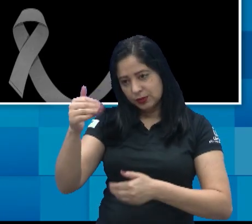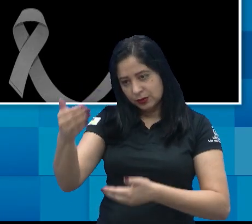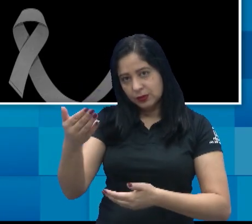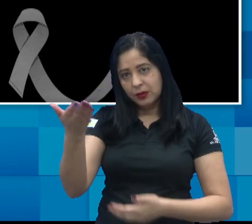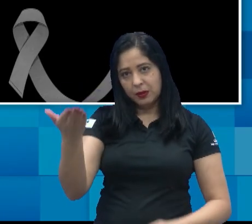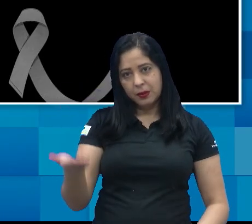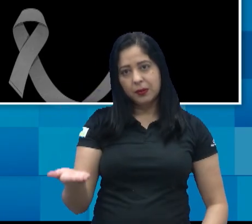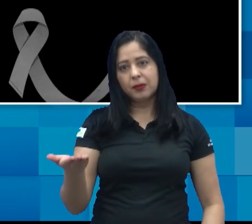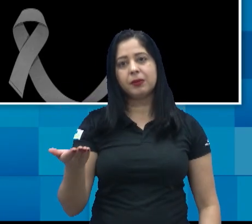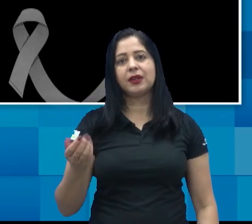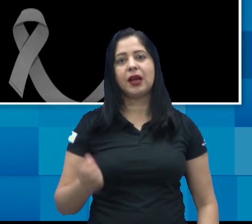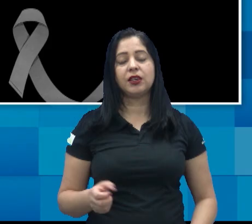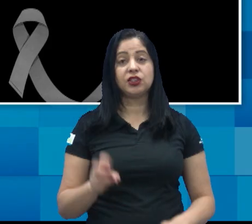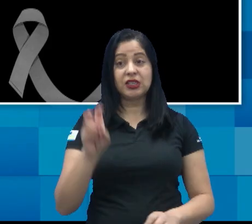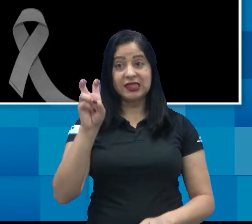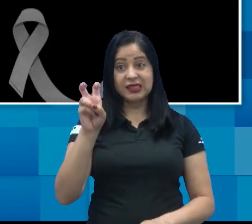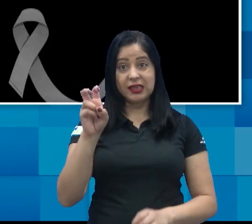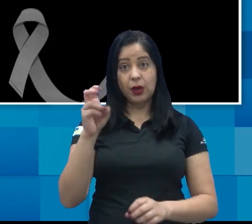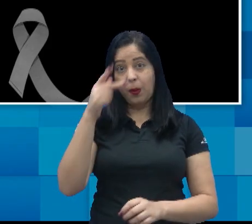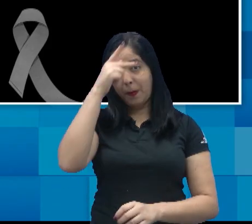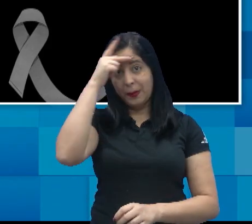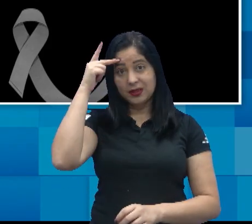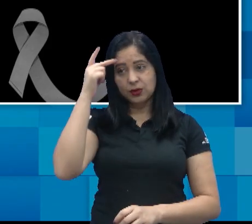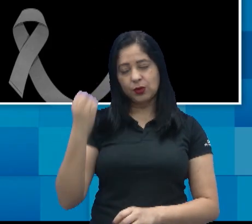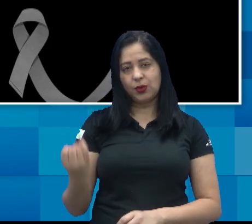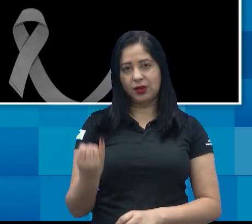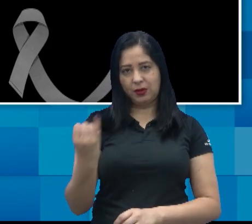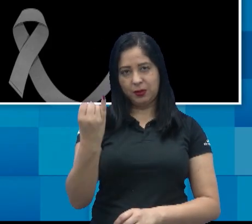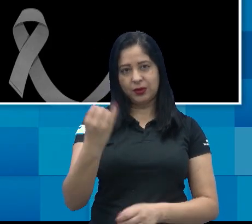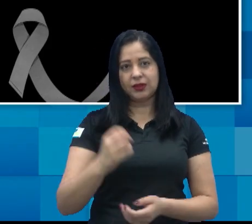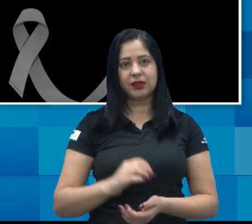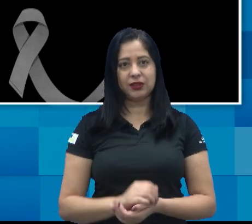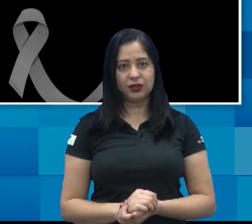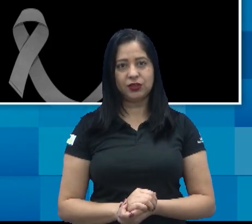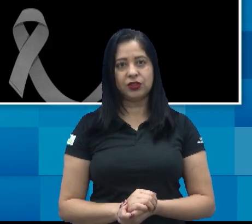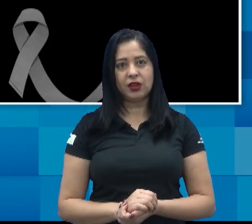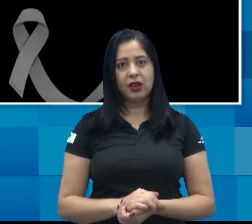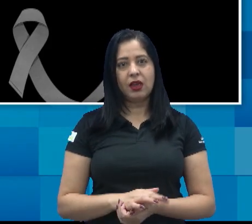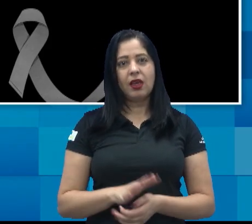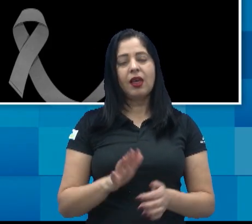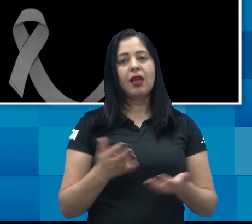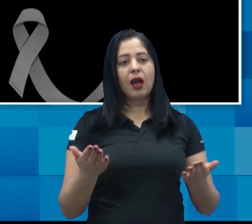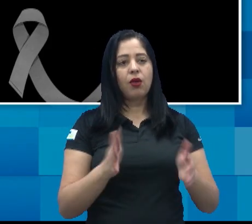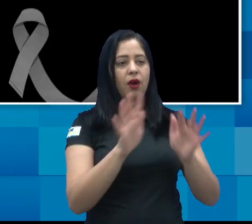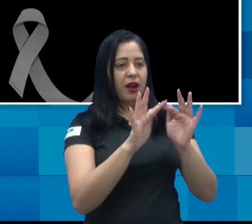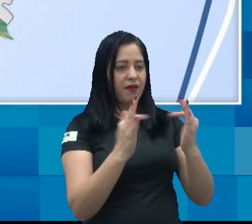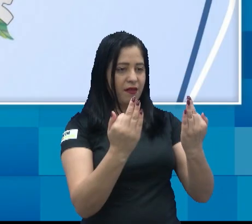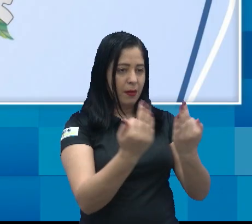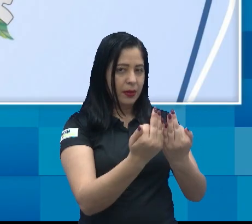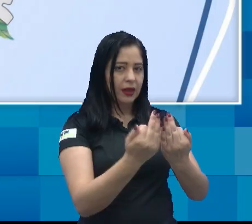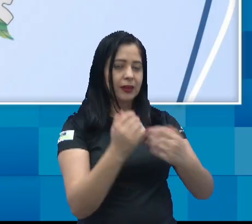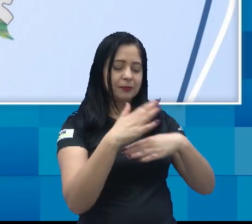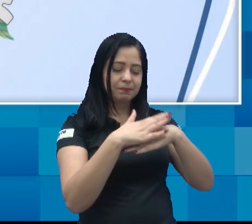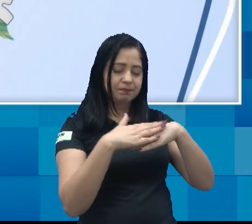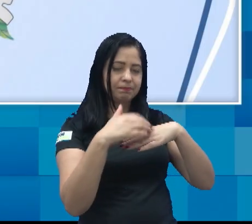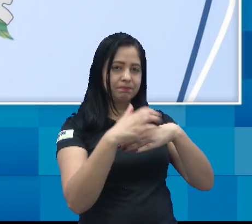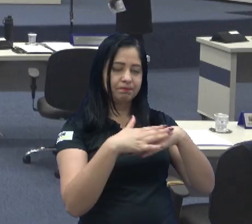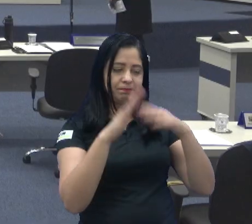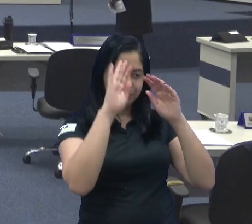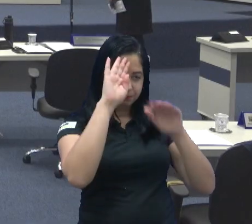a essas 5 pessoas muito importantes da nossa cidade, e as suas famílias recebam aí as nossas homenagens. Obrigado.